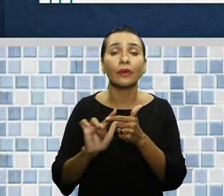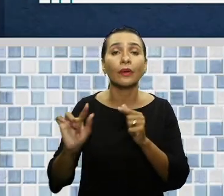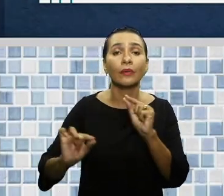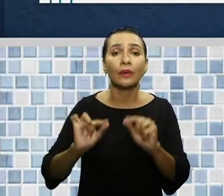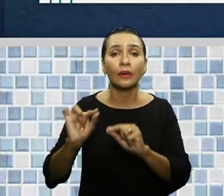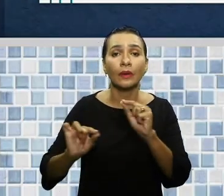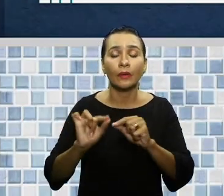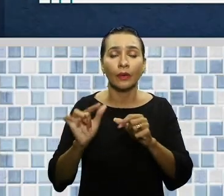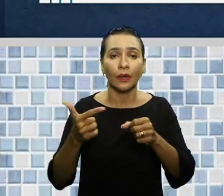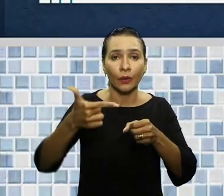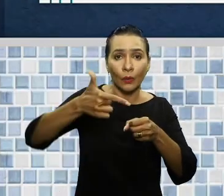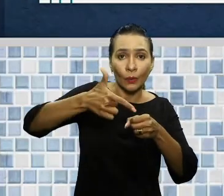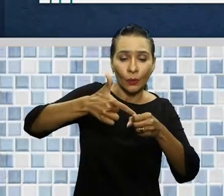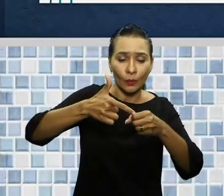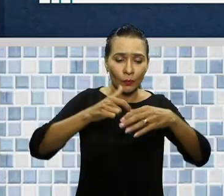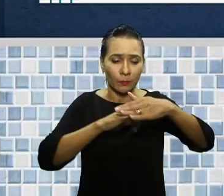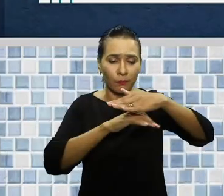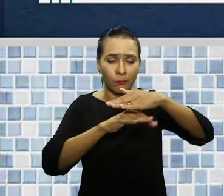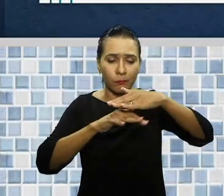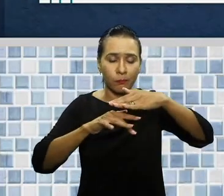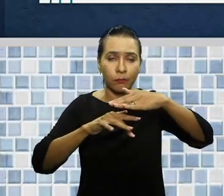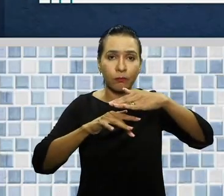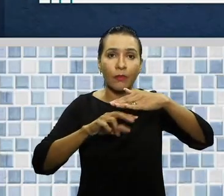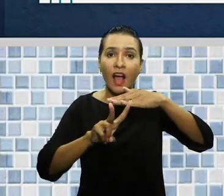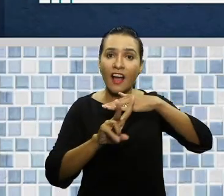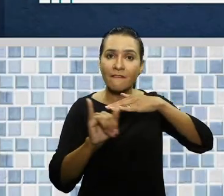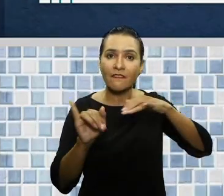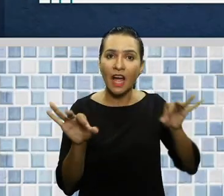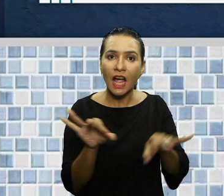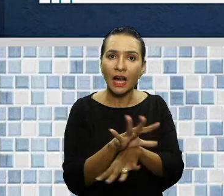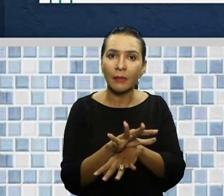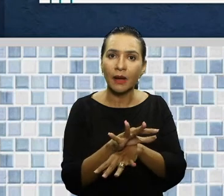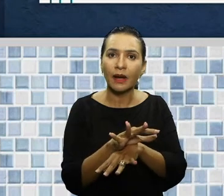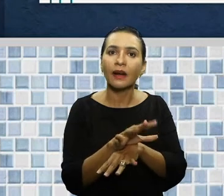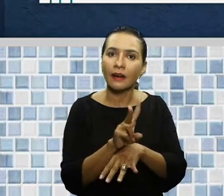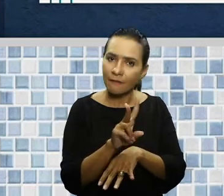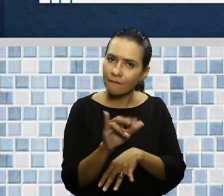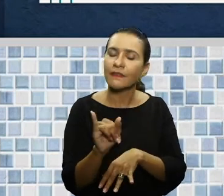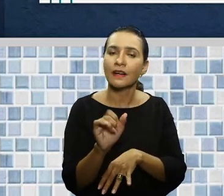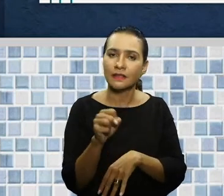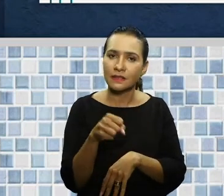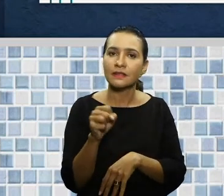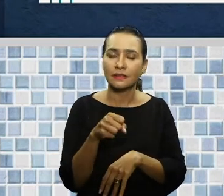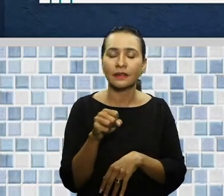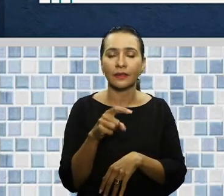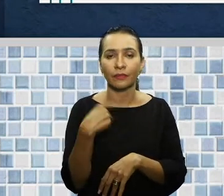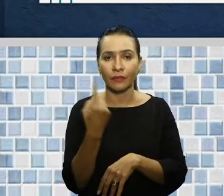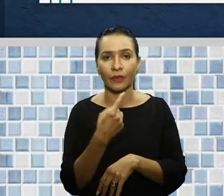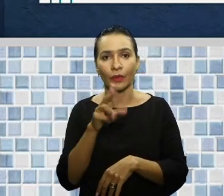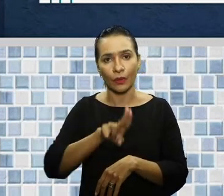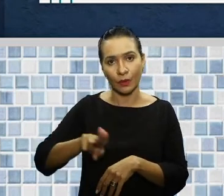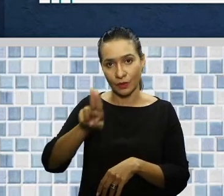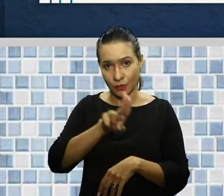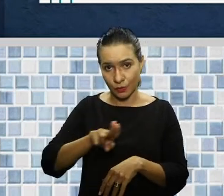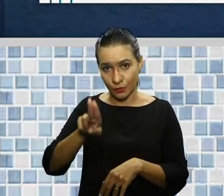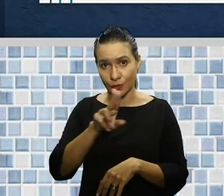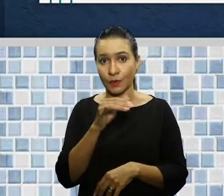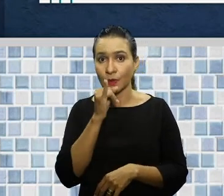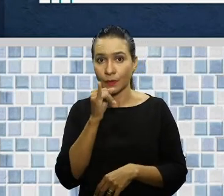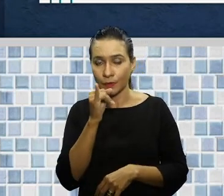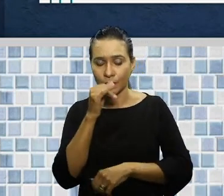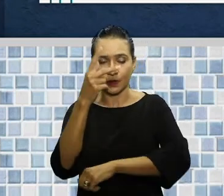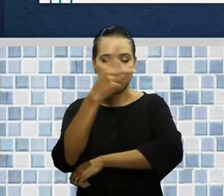esses combustíveis fósseis, eles são limitados, eles são finitos. Então, a gente vai fazendo uso, por exemplo,